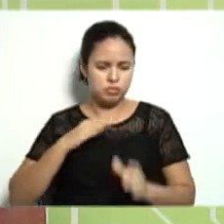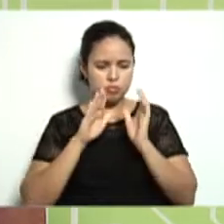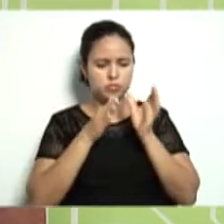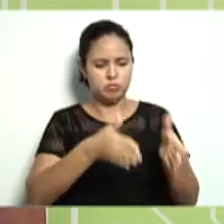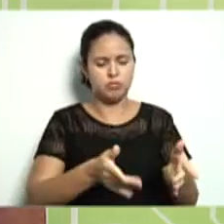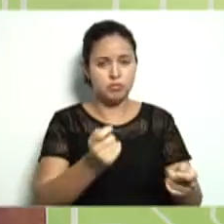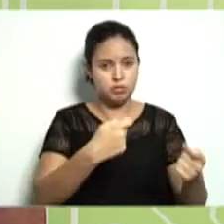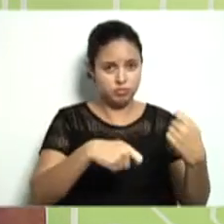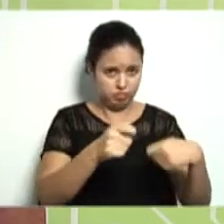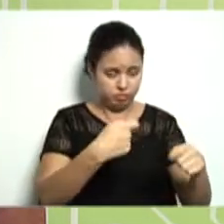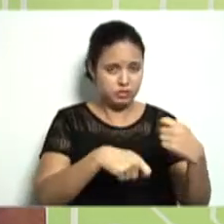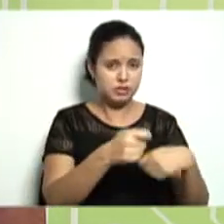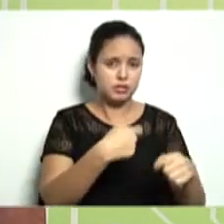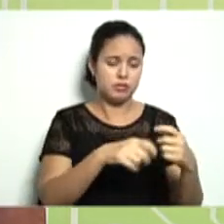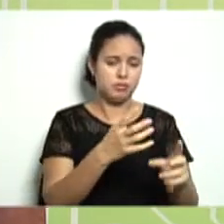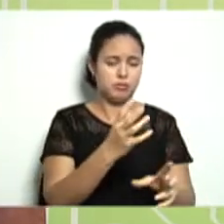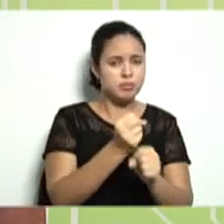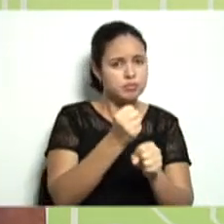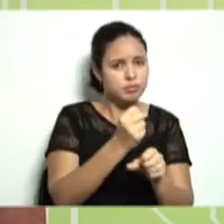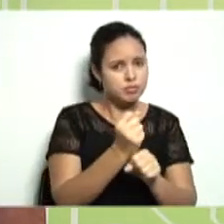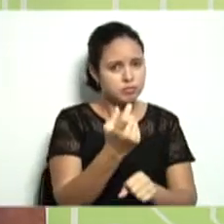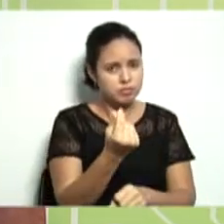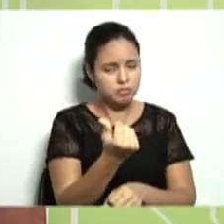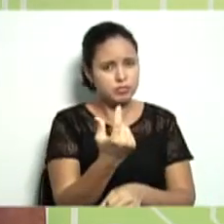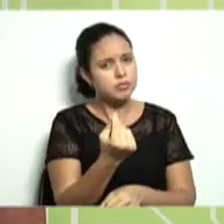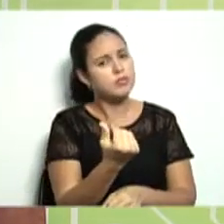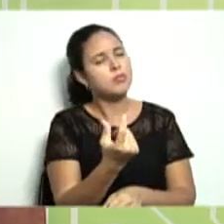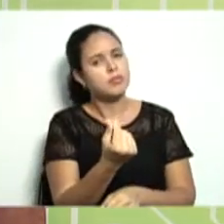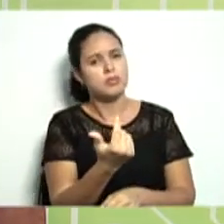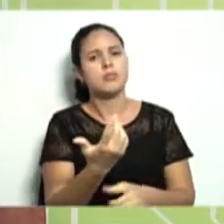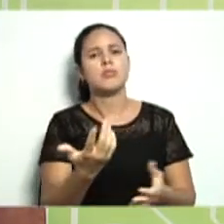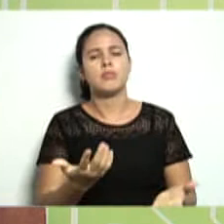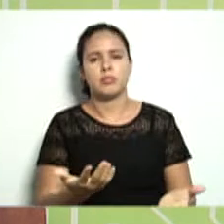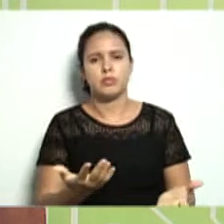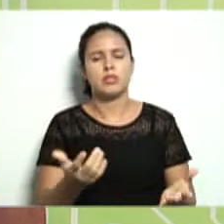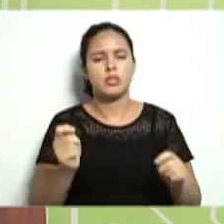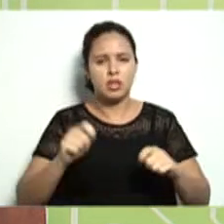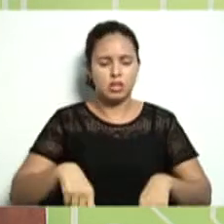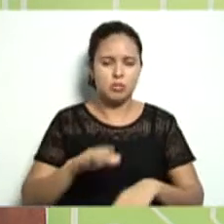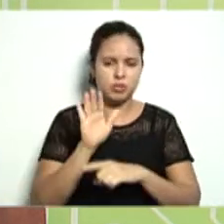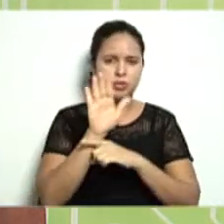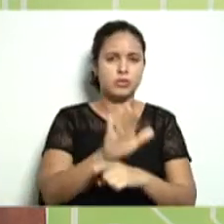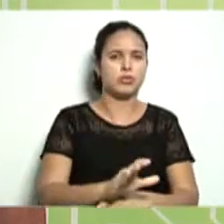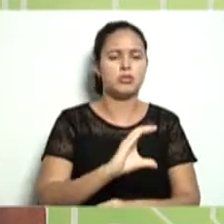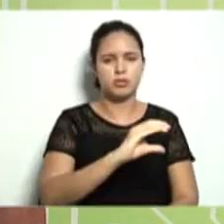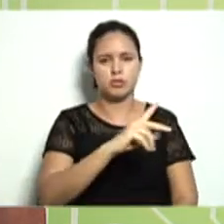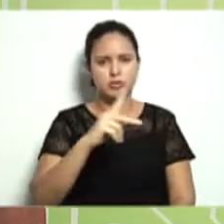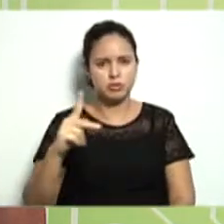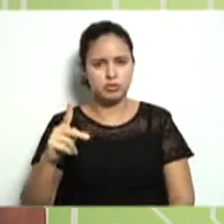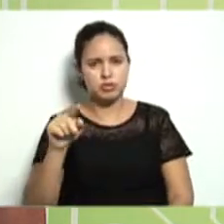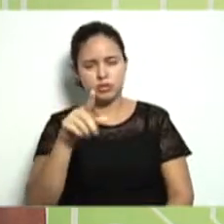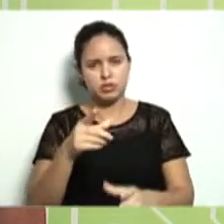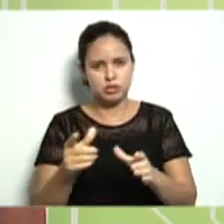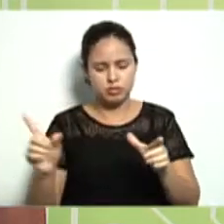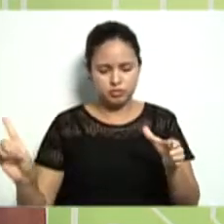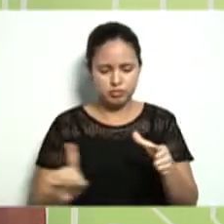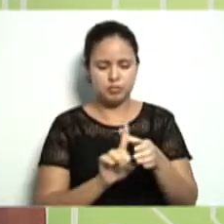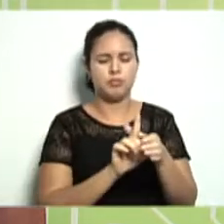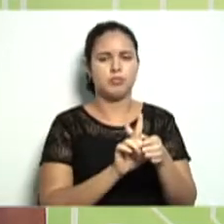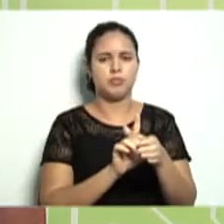se aprofundar nessa parte que vai ser um grande aporte para a cooperativa que vocês futuramente farão